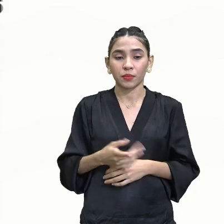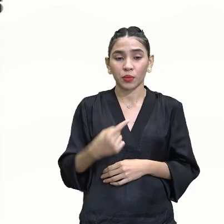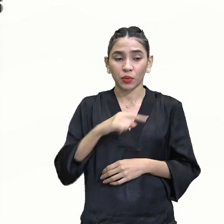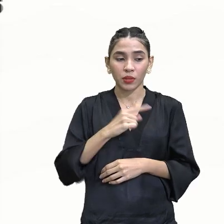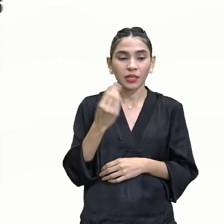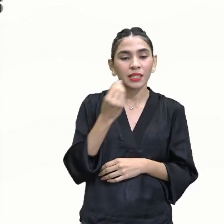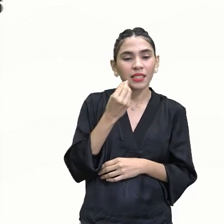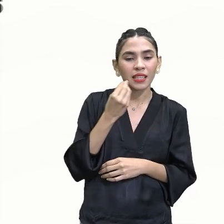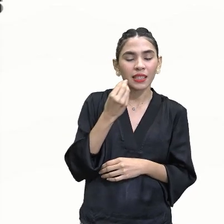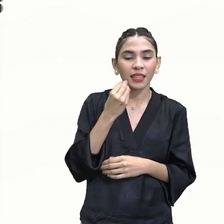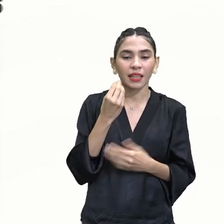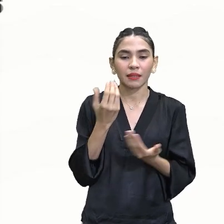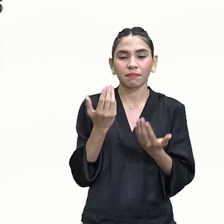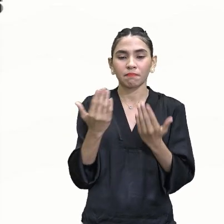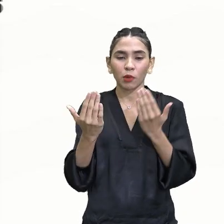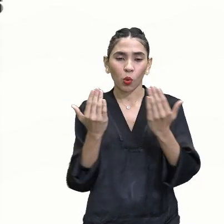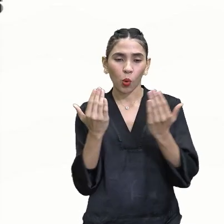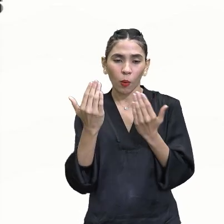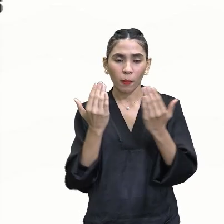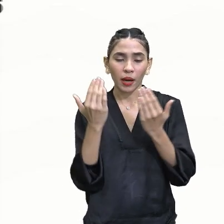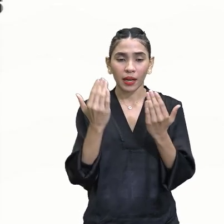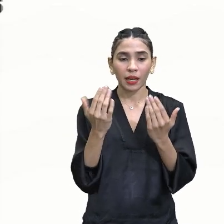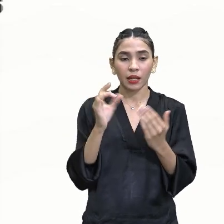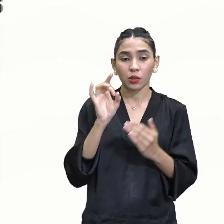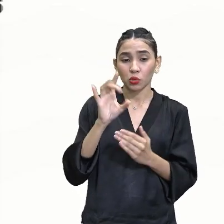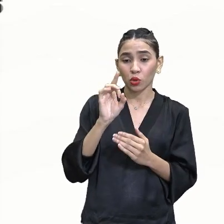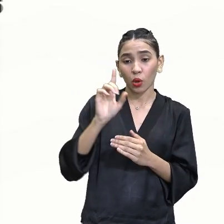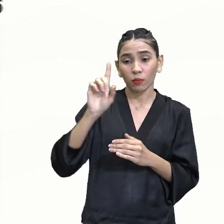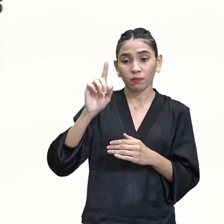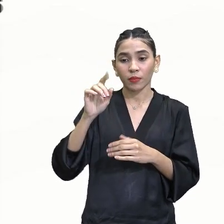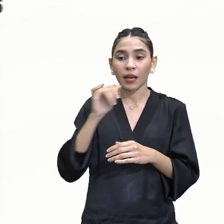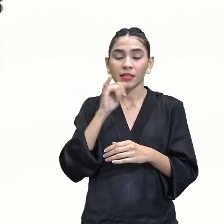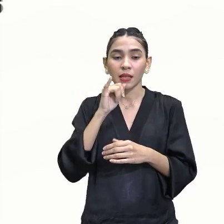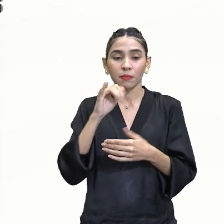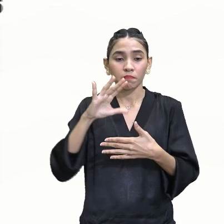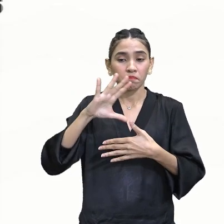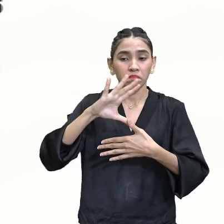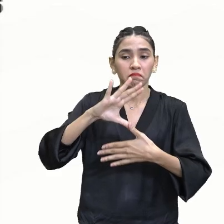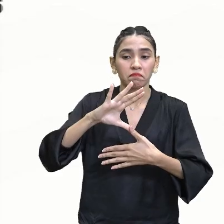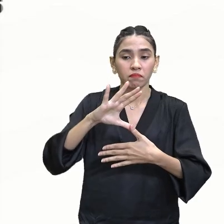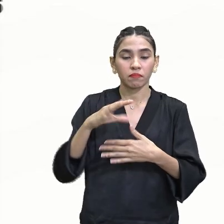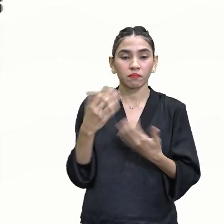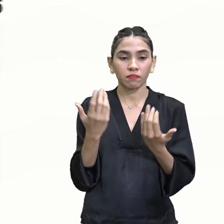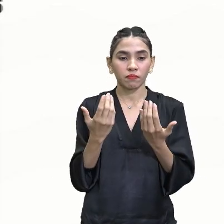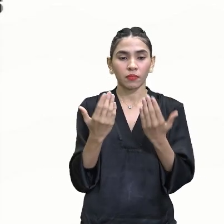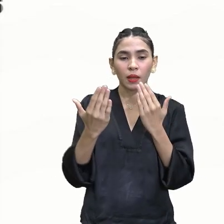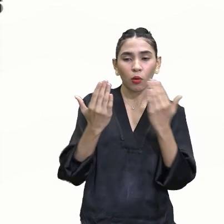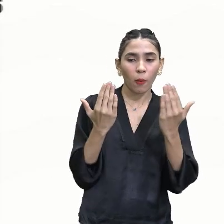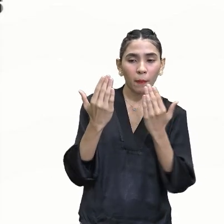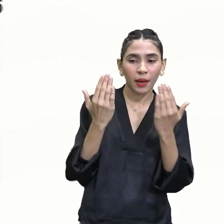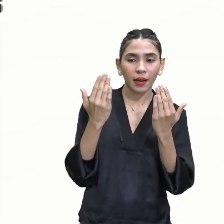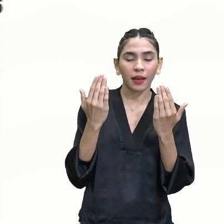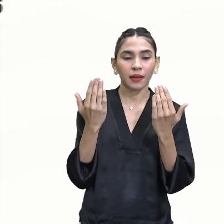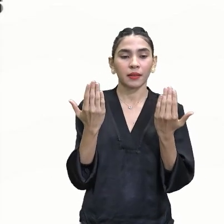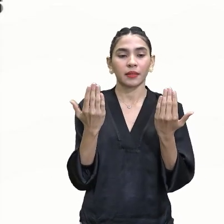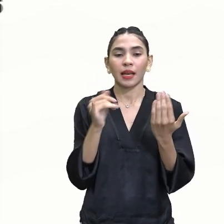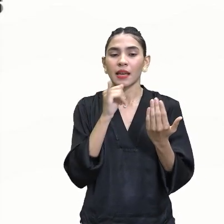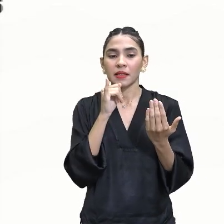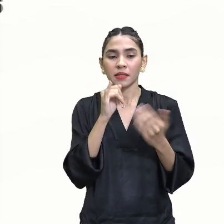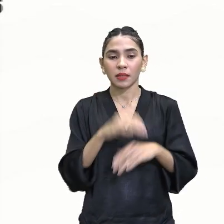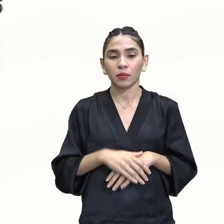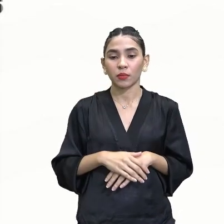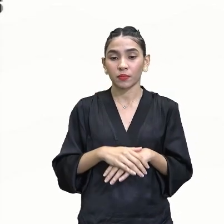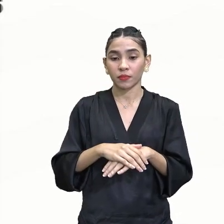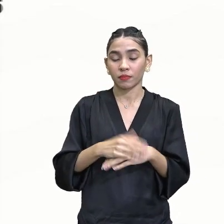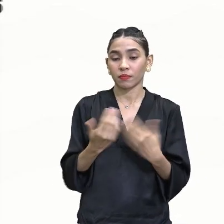tentar simular apenas o que acontece ali na América, simular o que acontece ali